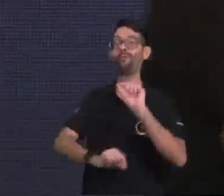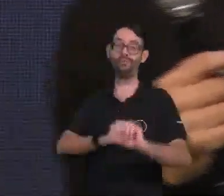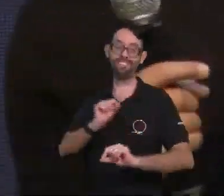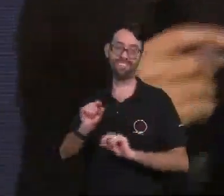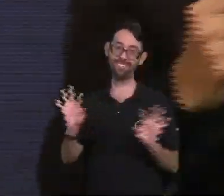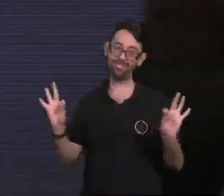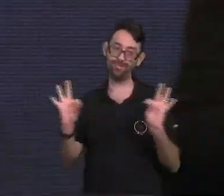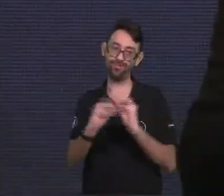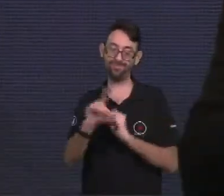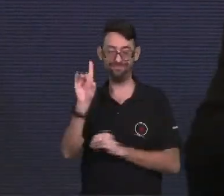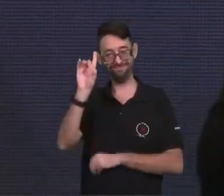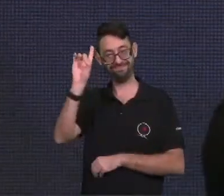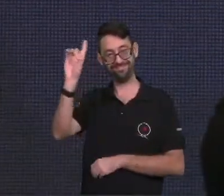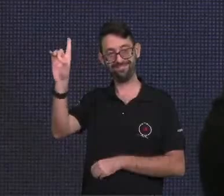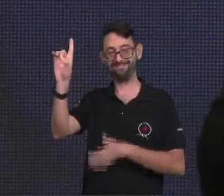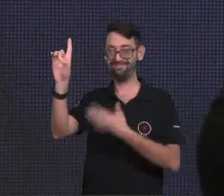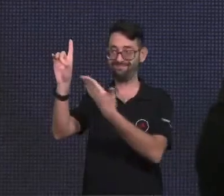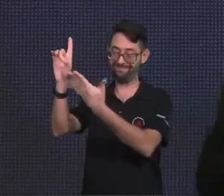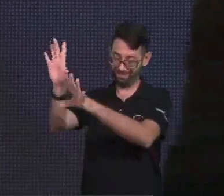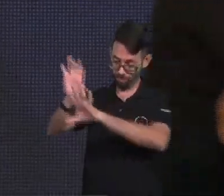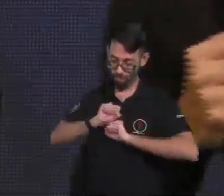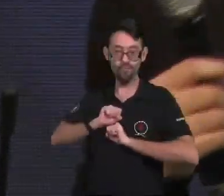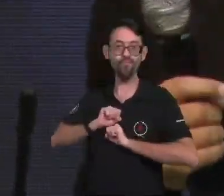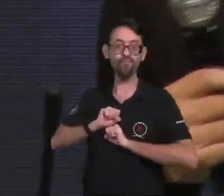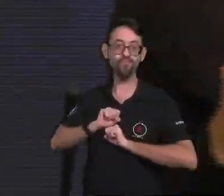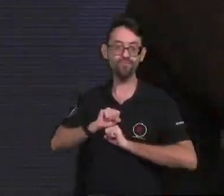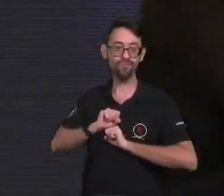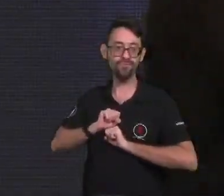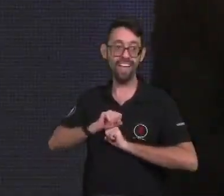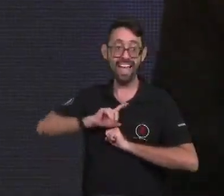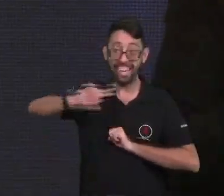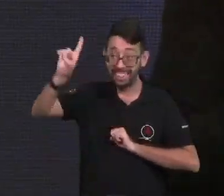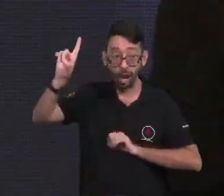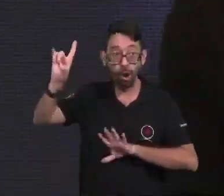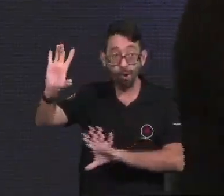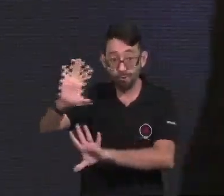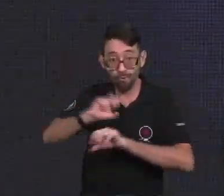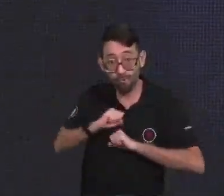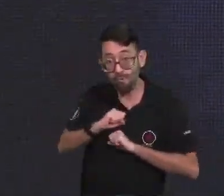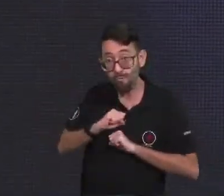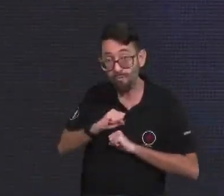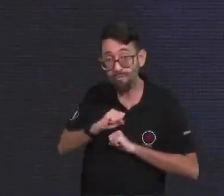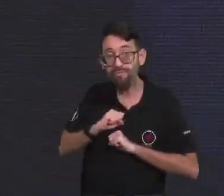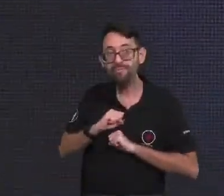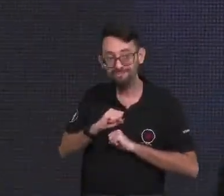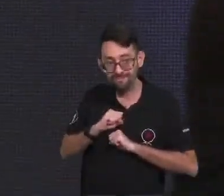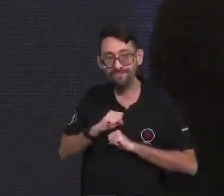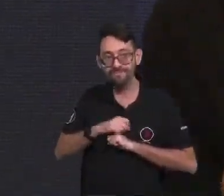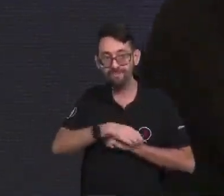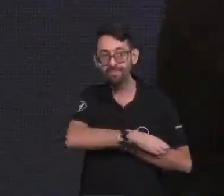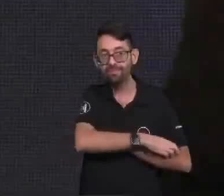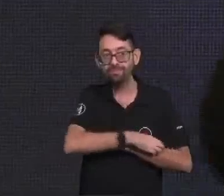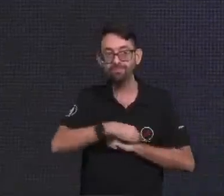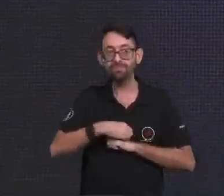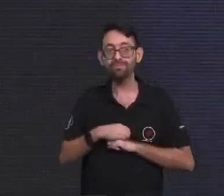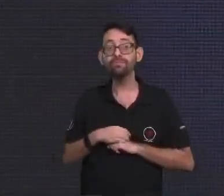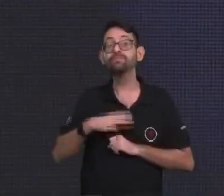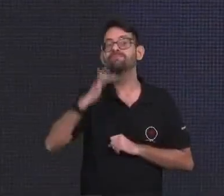quem é? Deus. Quando Deus chega, meu, quando Deus chega... tu tira é onda,